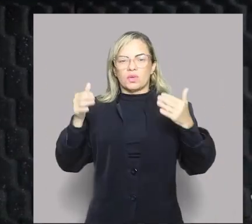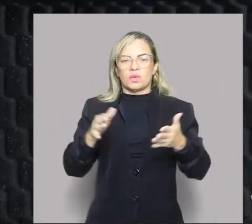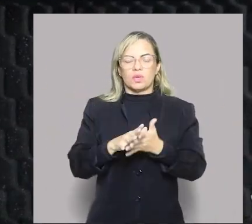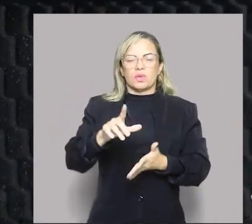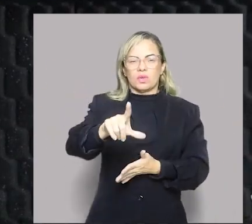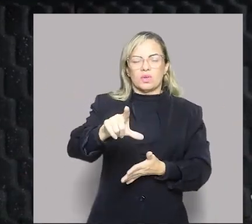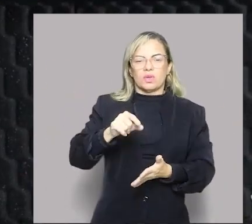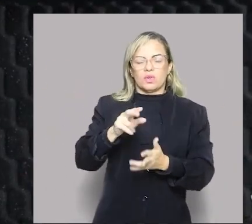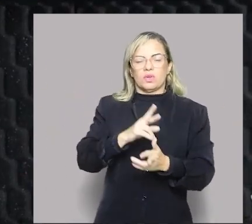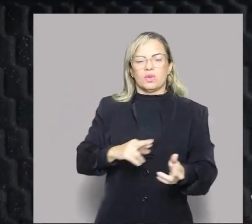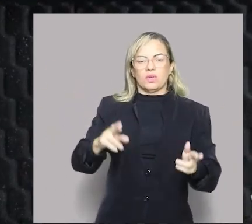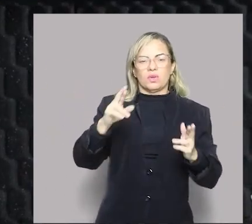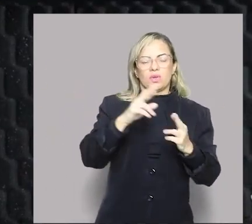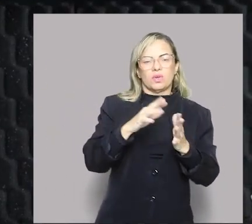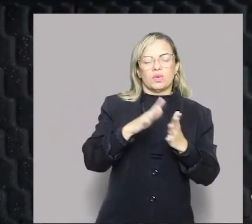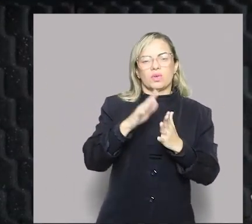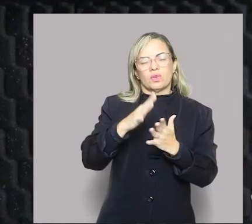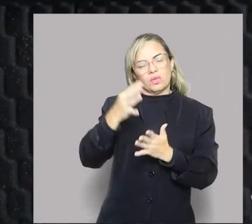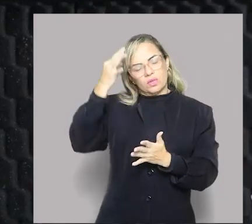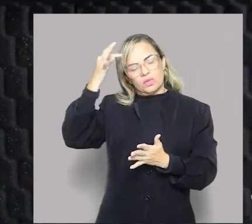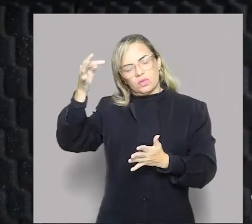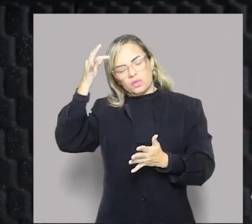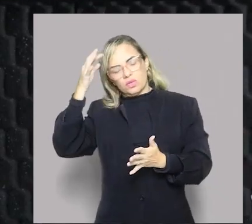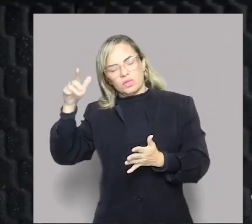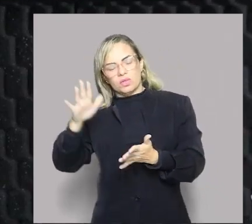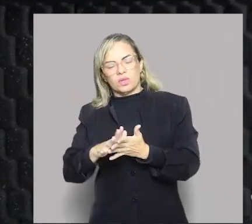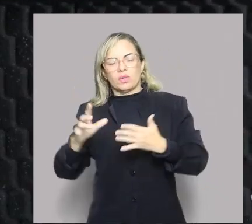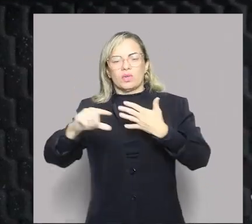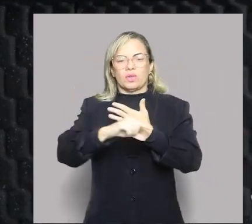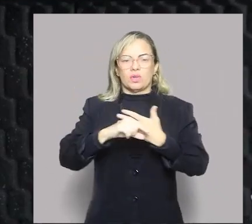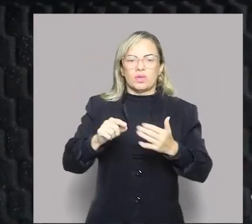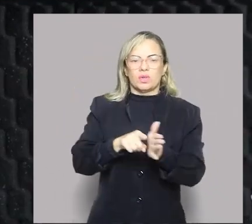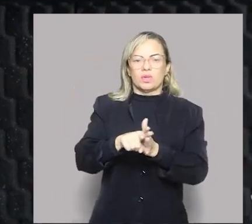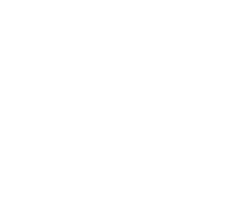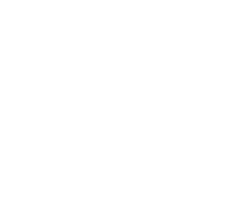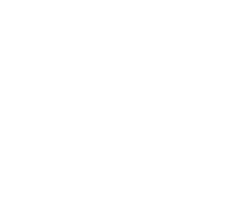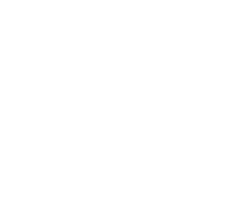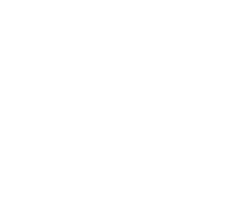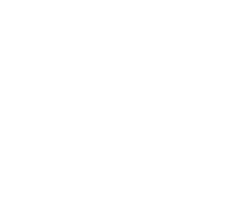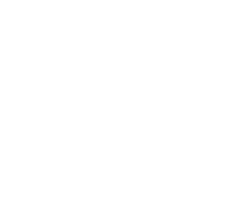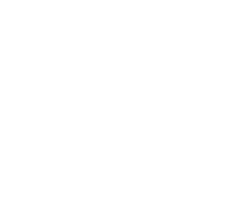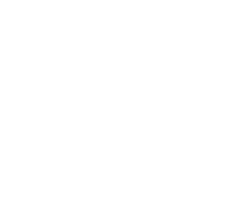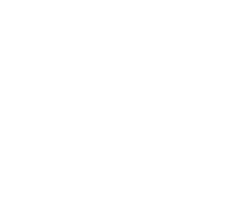muito bem essas referências, essa legitimação, e seu argumento vai ficar cada vez mais potente.